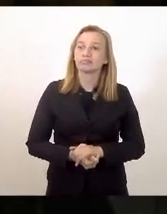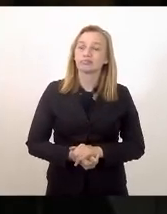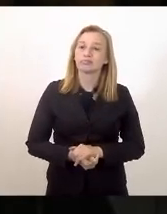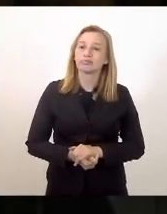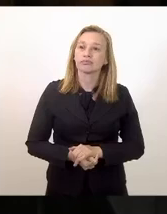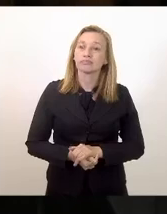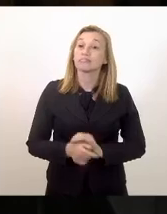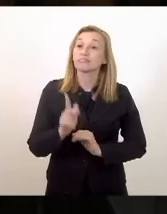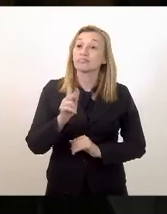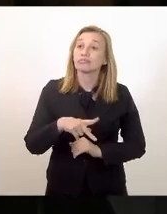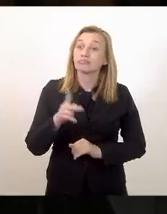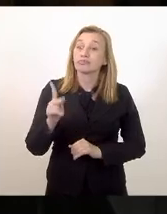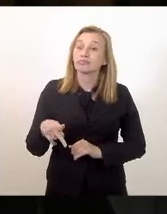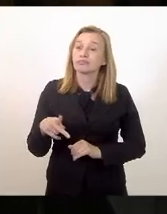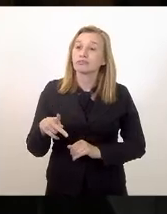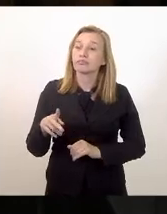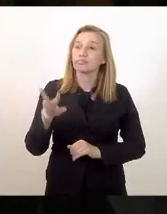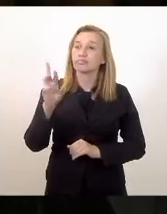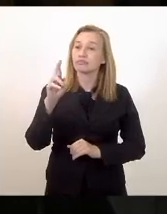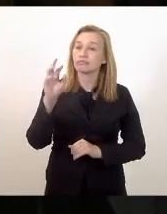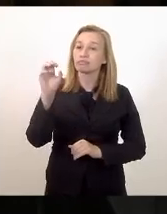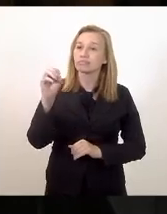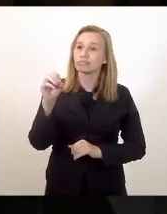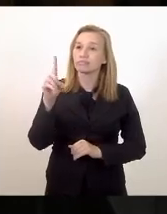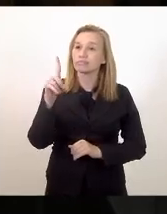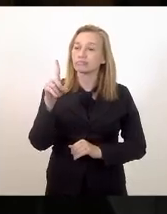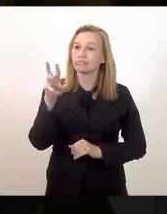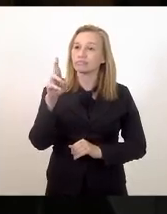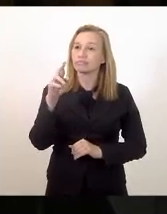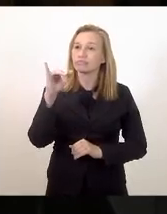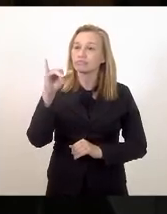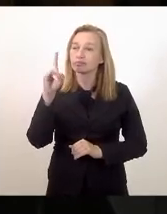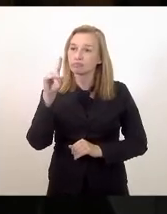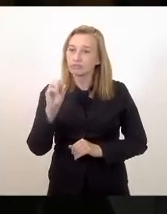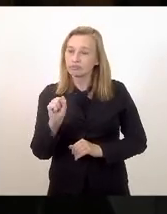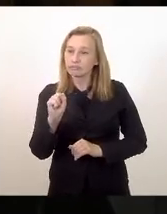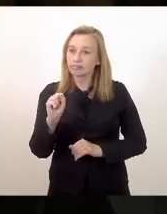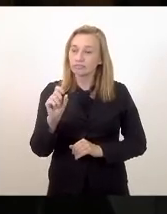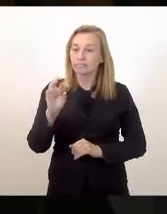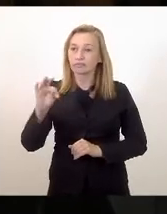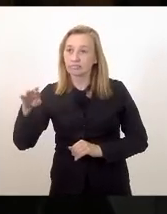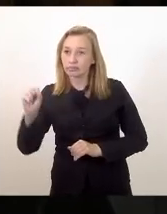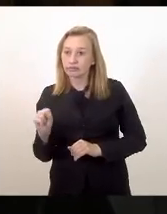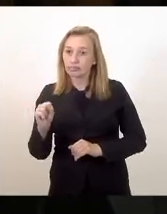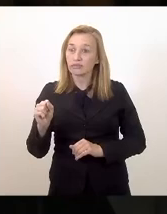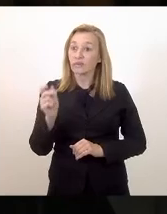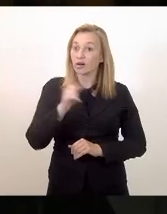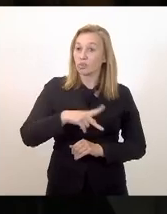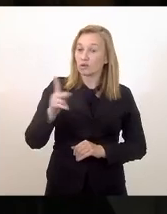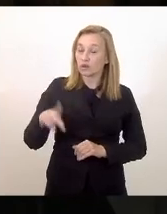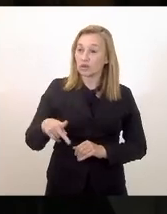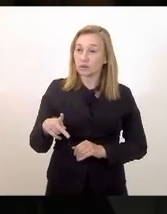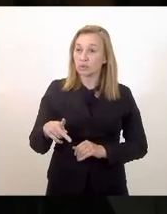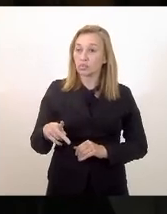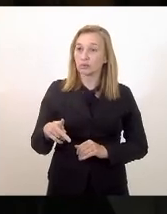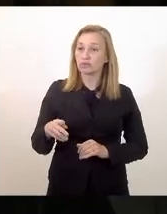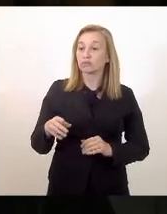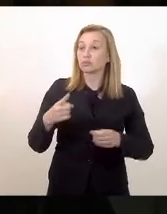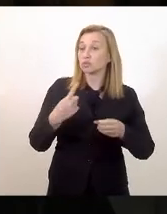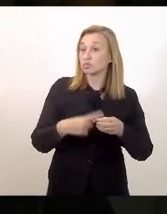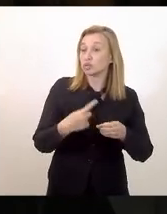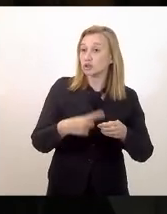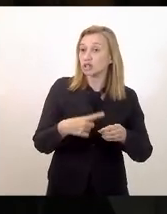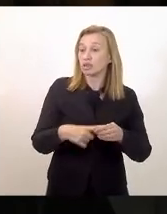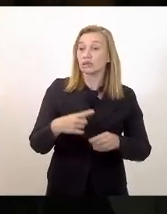Tipos Apagados, do professor Rodrigo Santos. Rodrigo Santos é professor da Rede Municipal de Educação de Niterói, é um